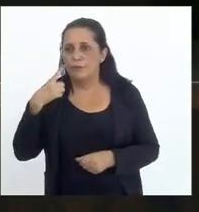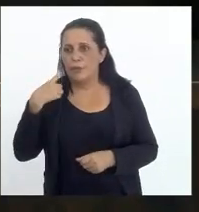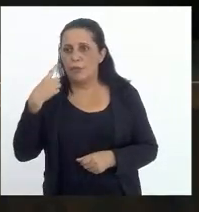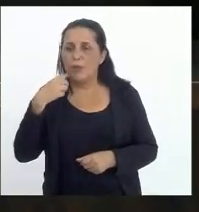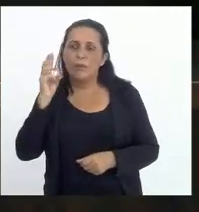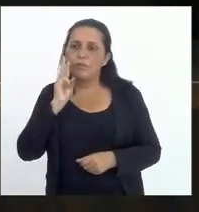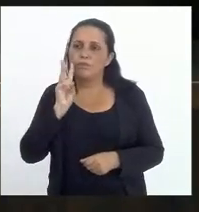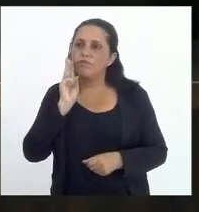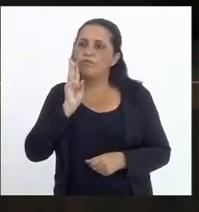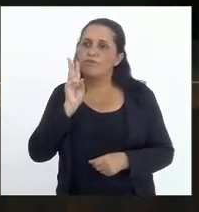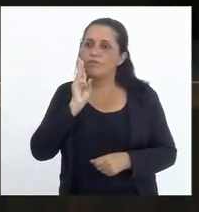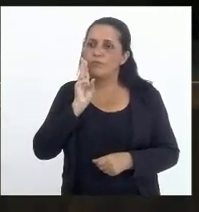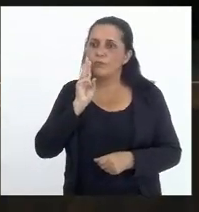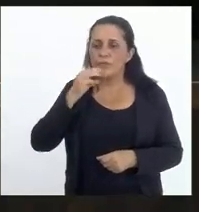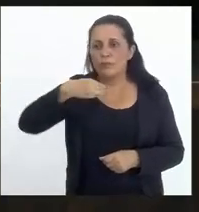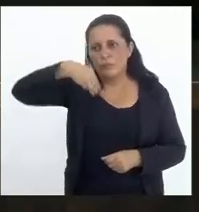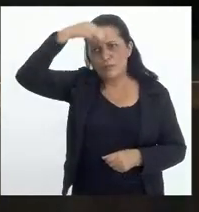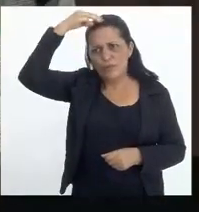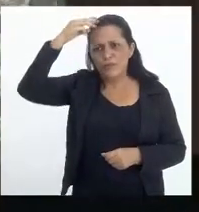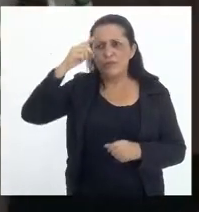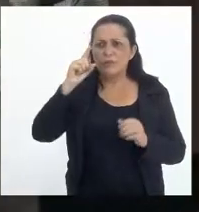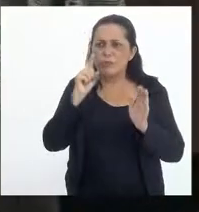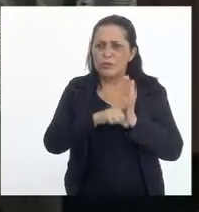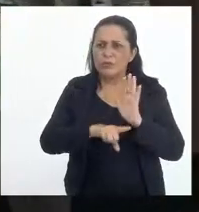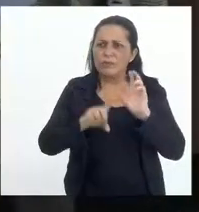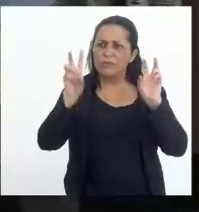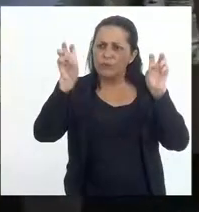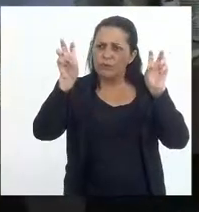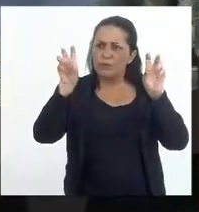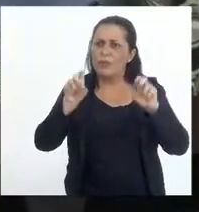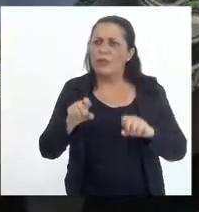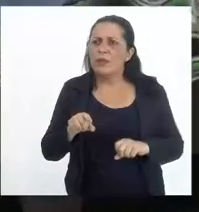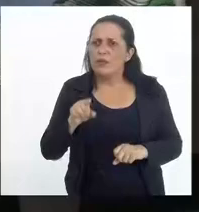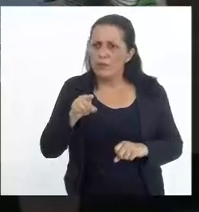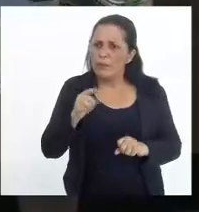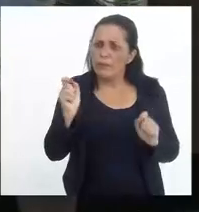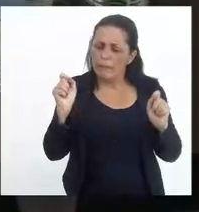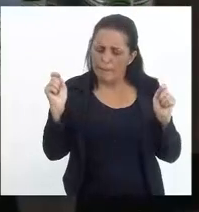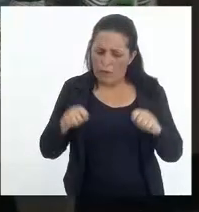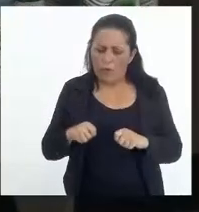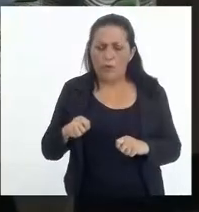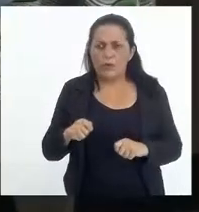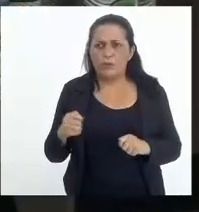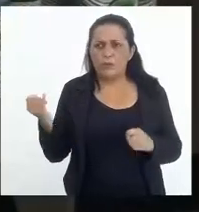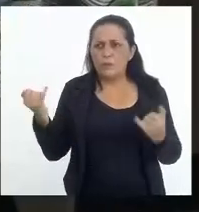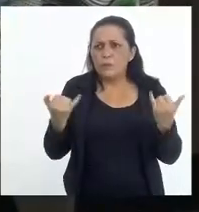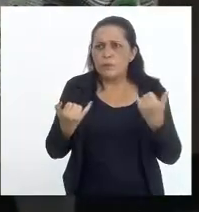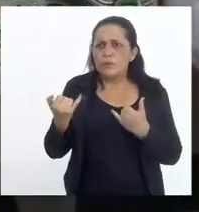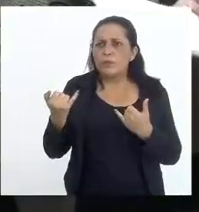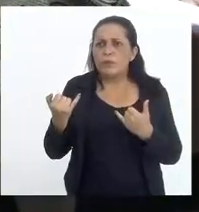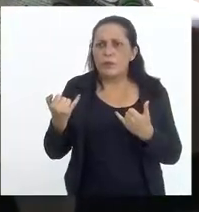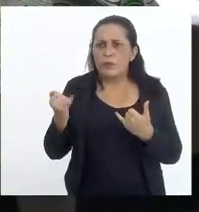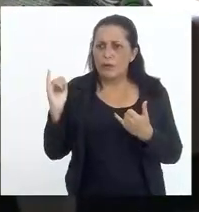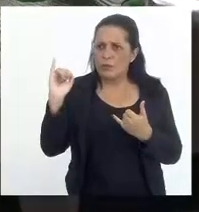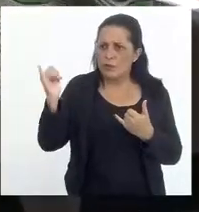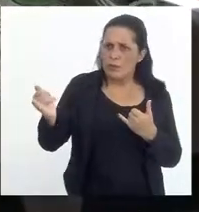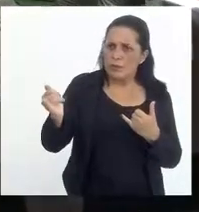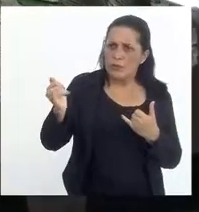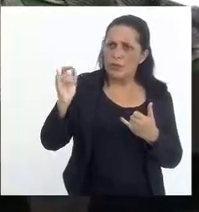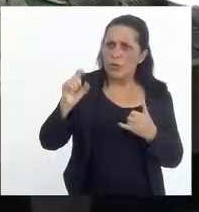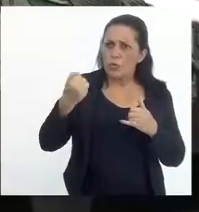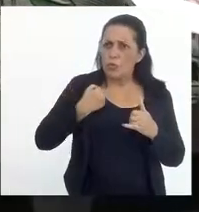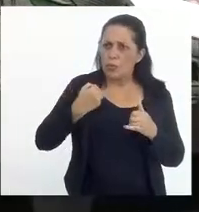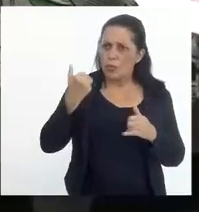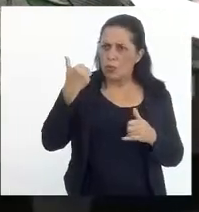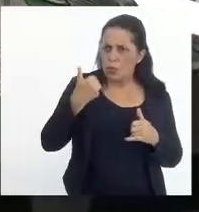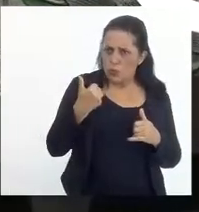Valdec. Deputado Márcio Pacheco, eu quero fazer uma questão de ordem aqui, se Vossa Excelência pudesse me ouvir, porque a emenda número 1 de plenário, a 2 Vossa